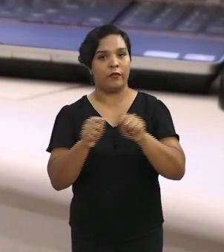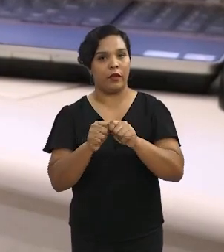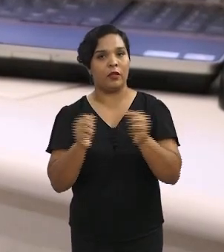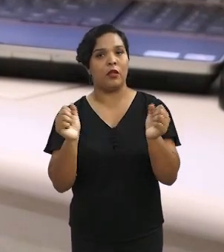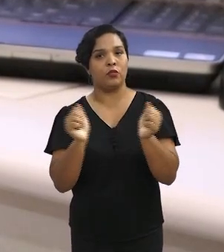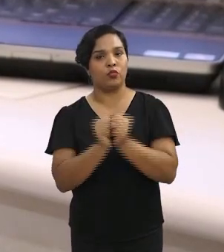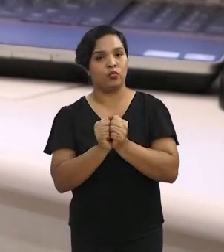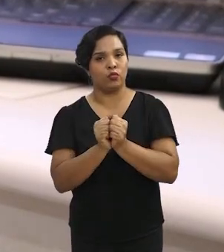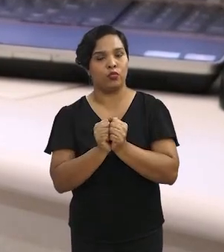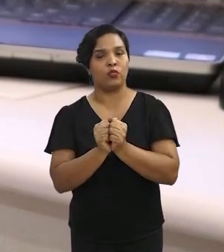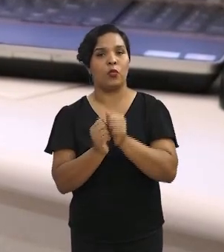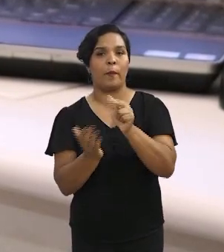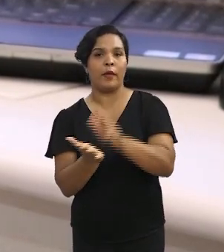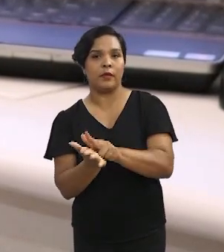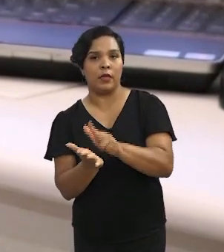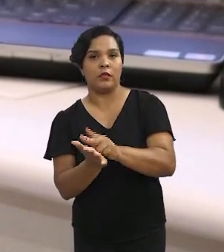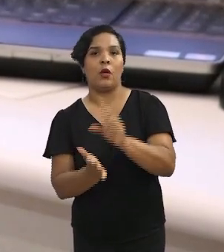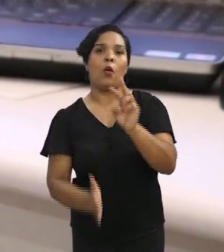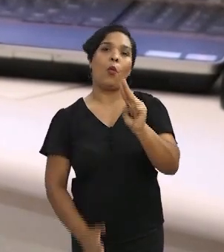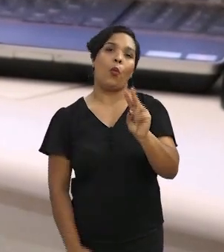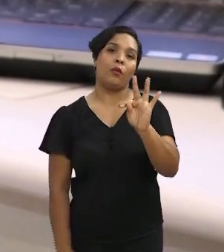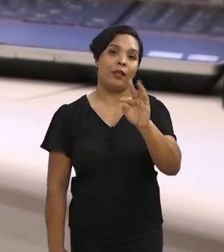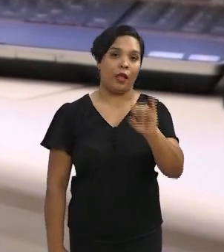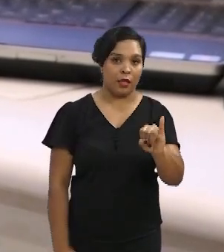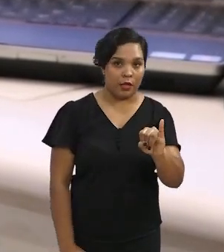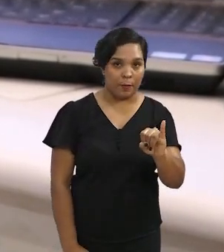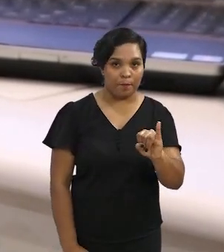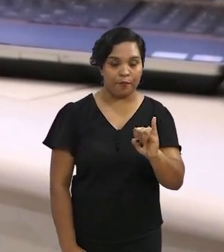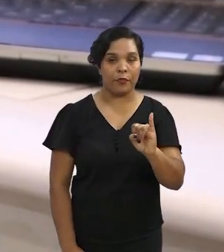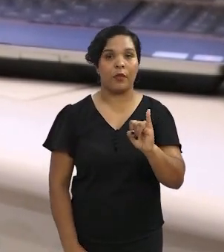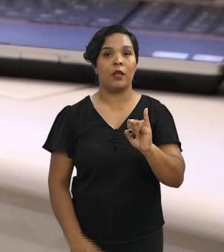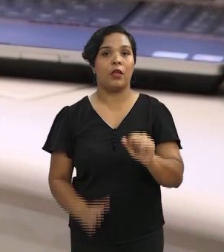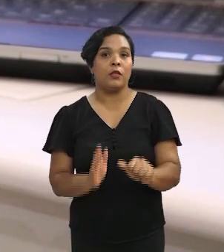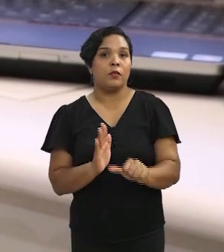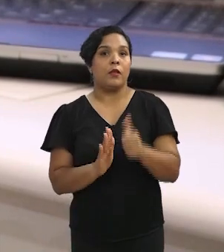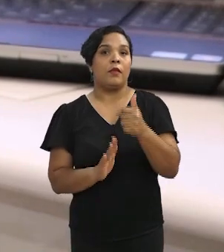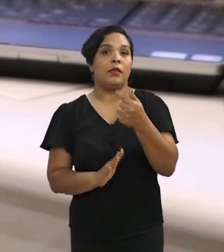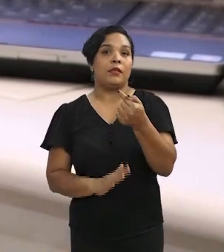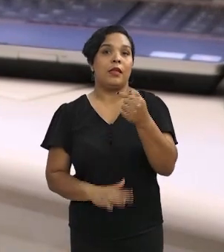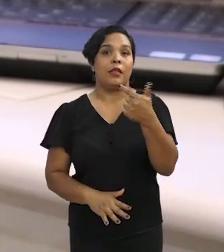de terapia intensiva, pacientes internados em UTI, logo nas